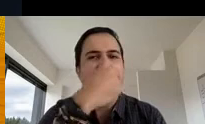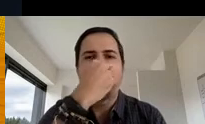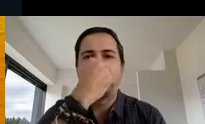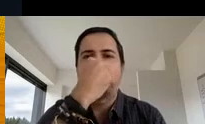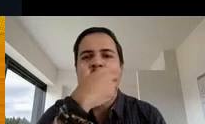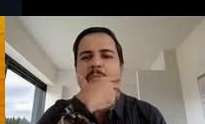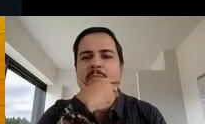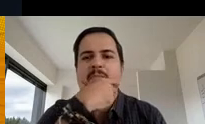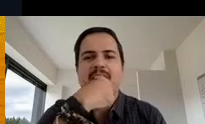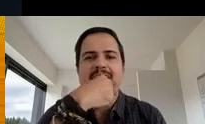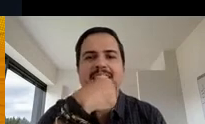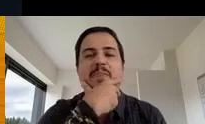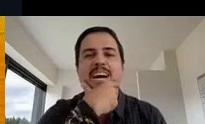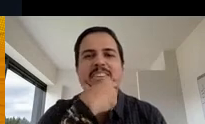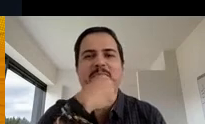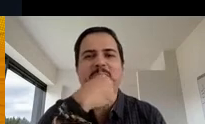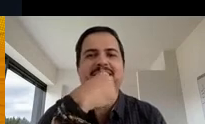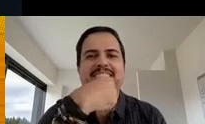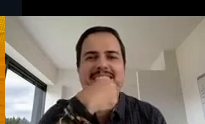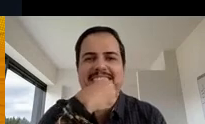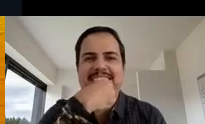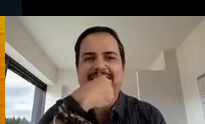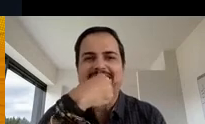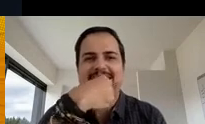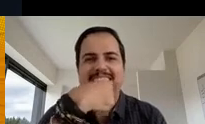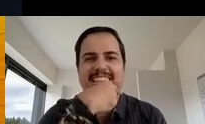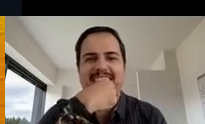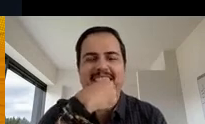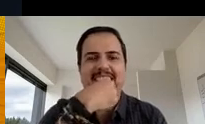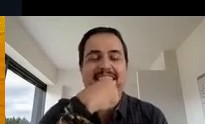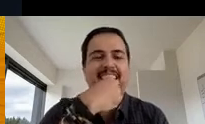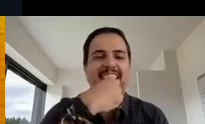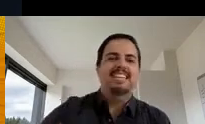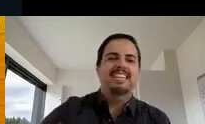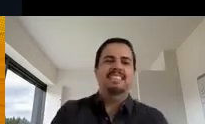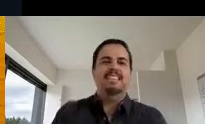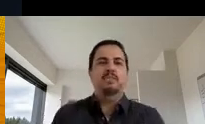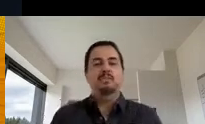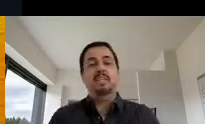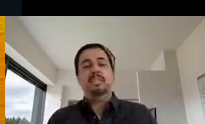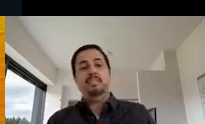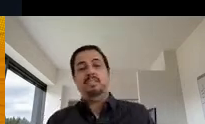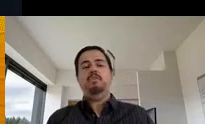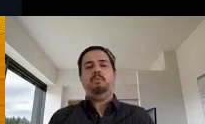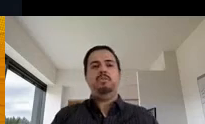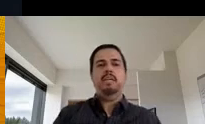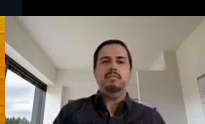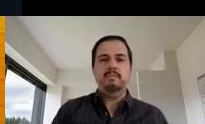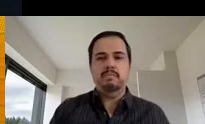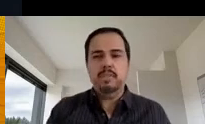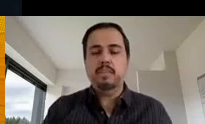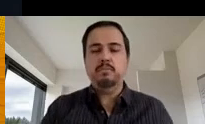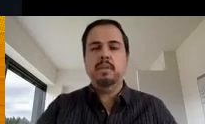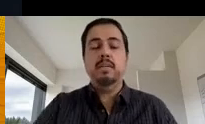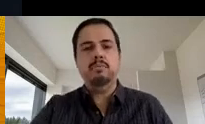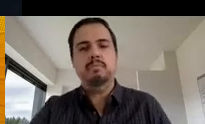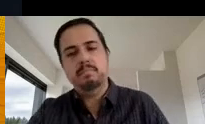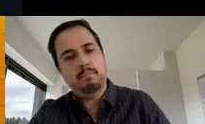assim? Quem trabalha numa empresa assim? A gente, né? Então vamos crescer